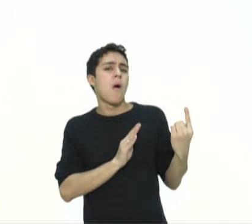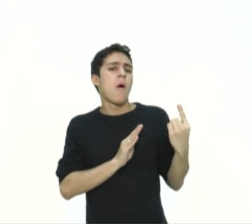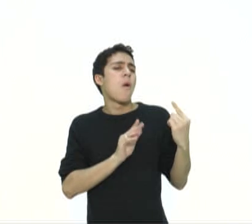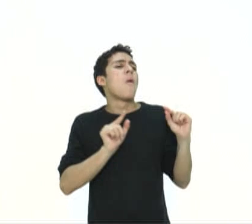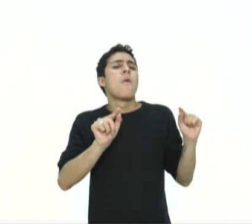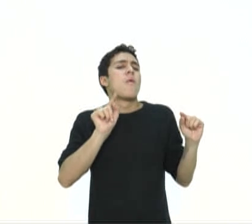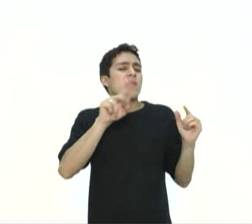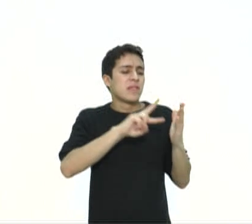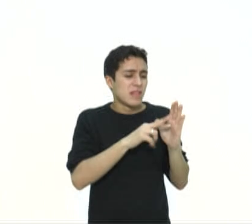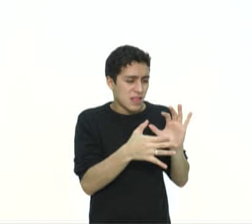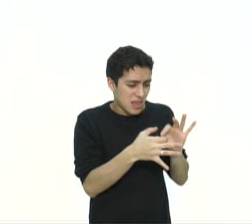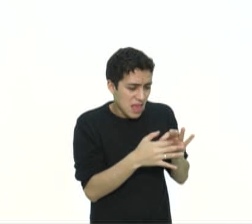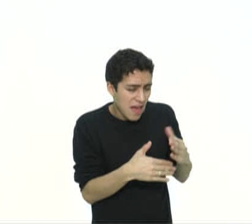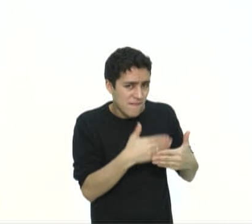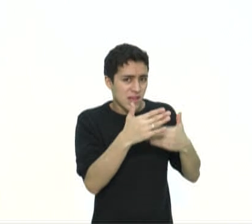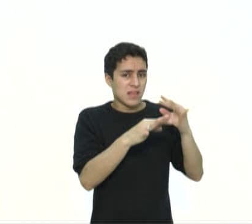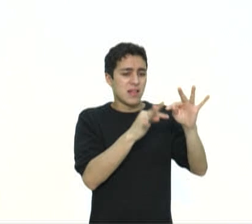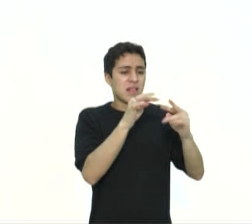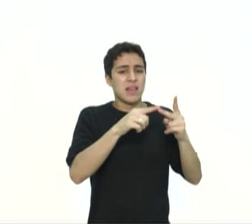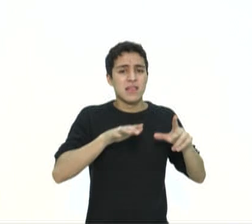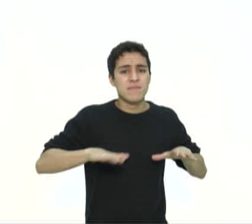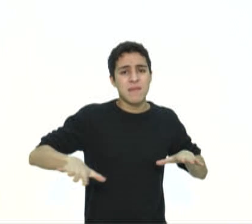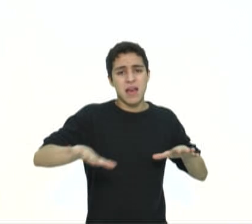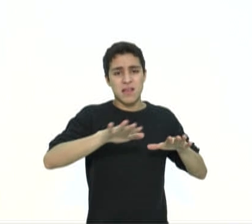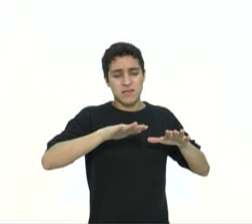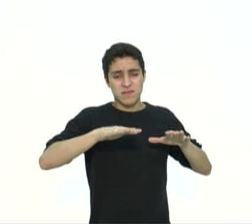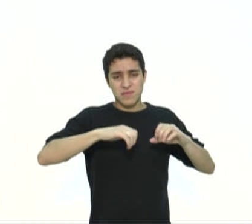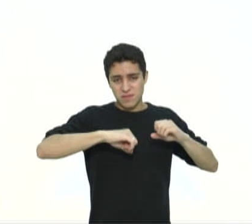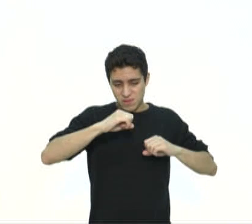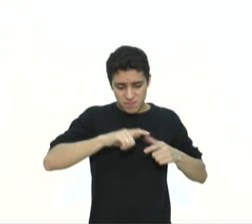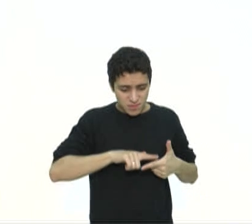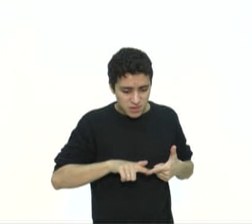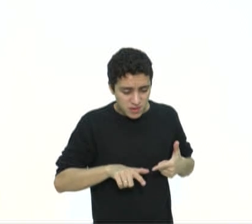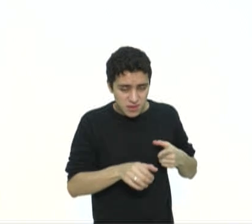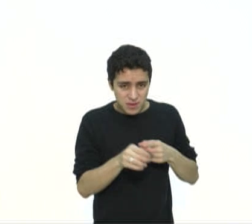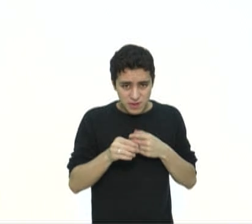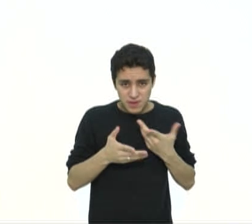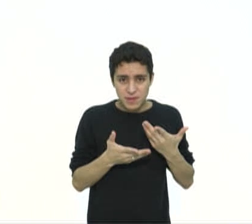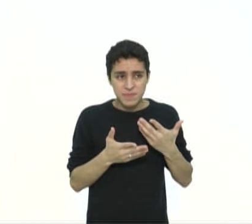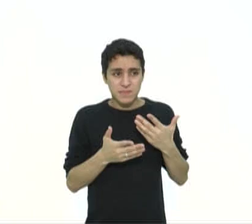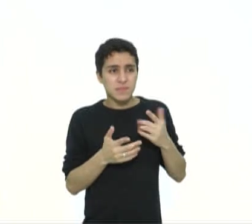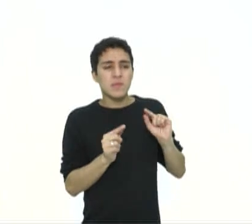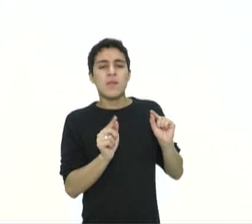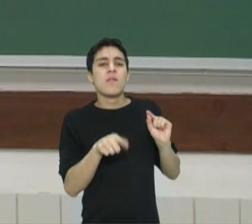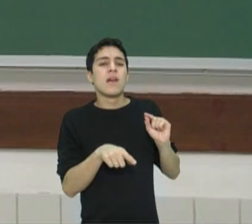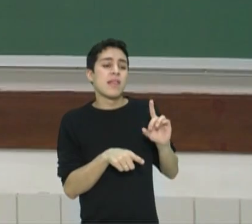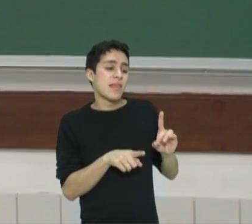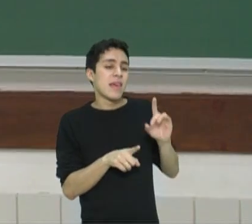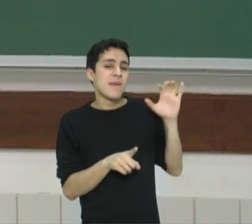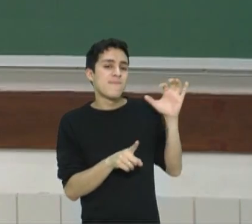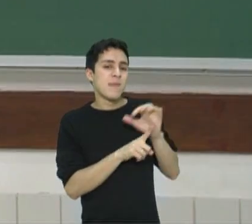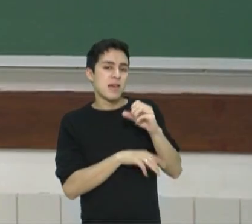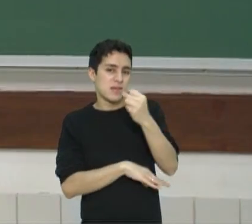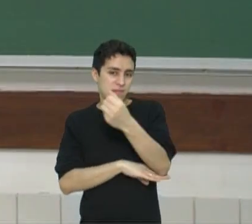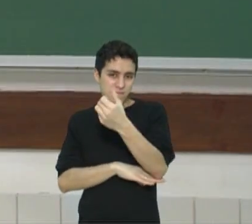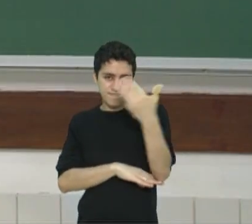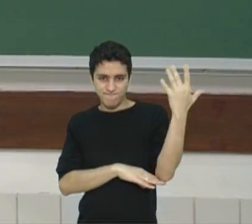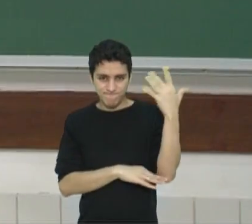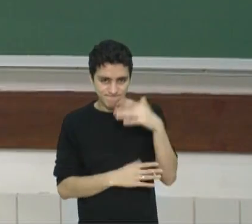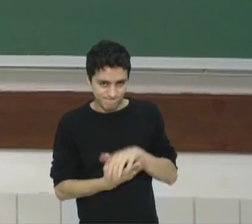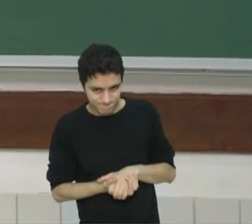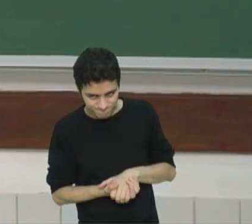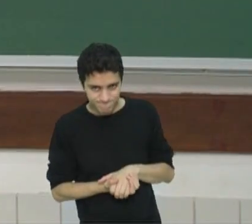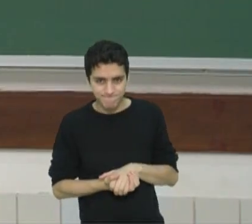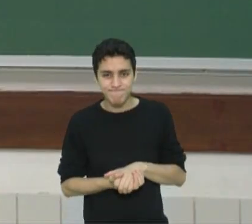tecnológicos espaços industriais problemas urbanos não aos impactos ambientais